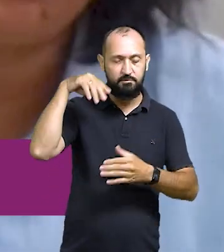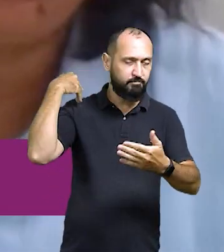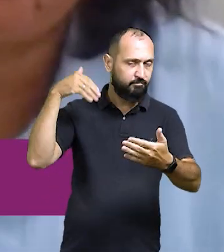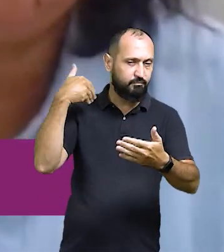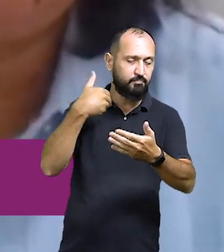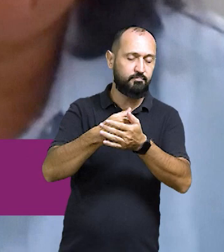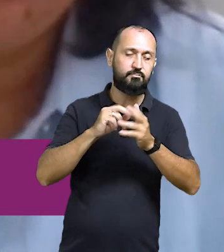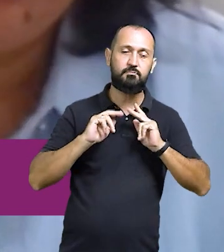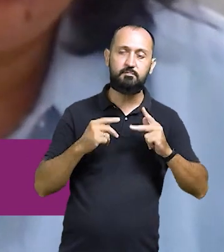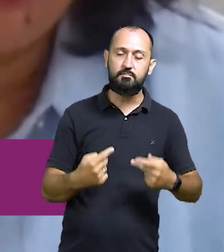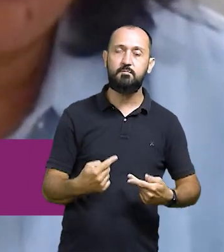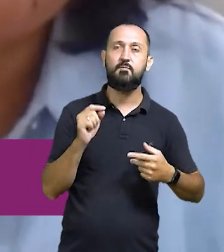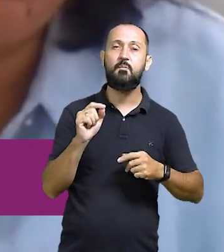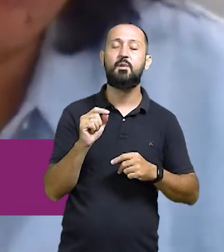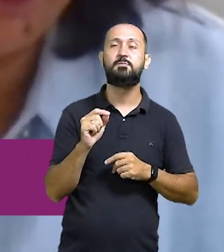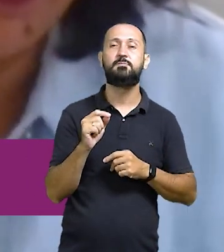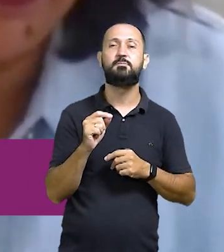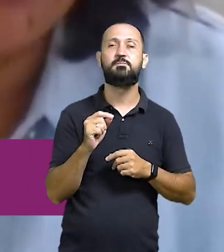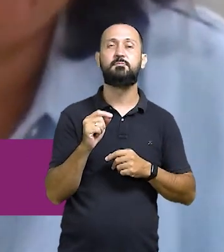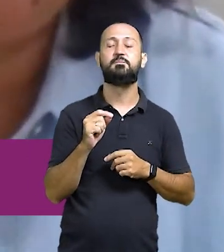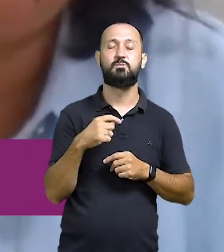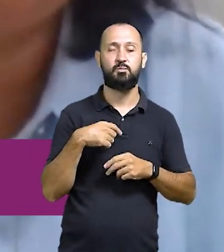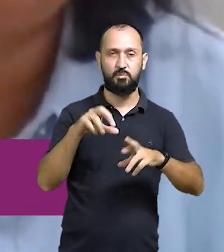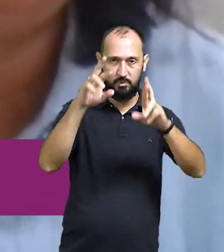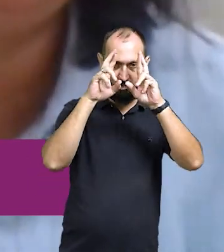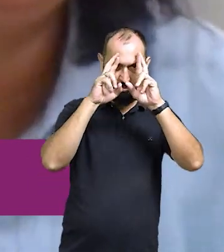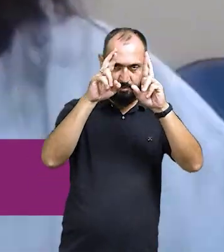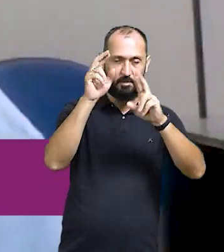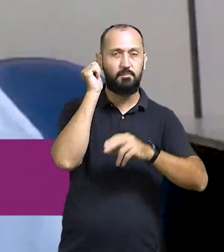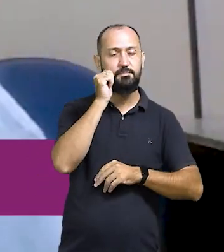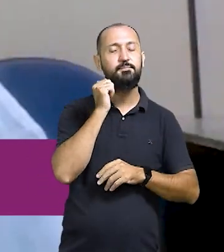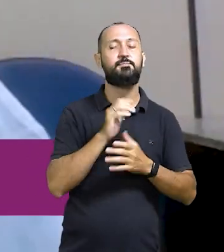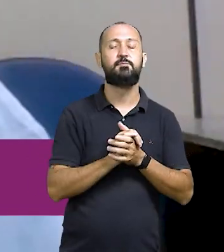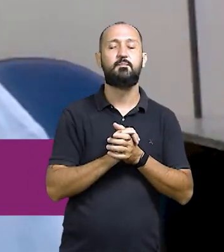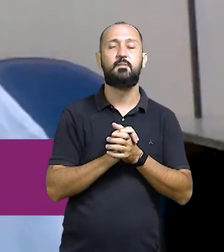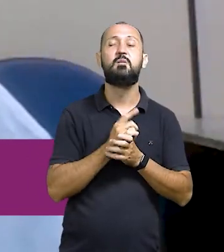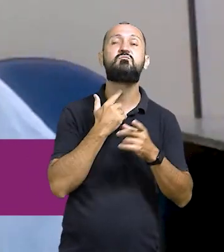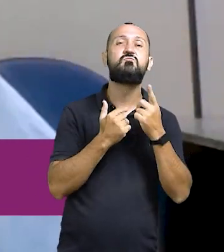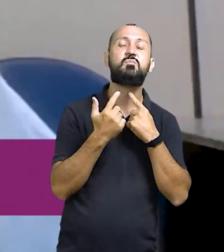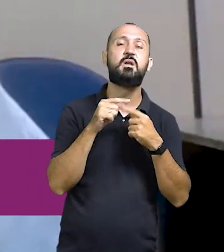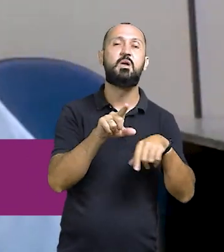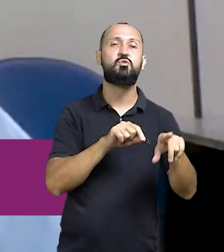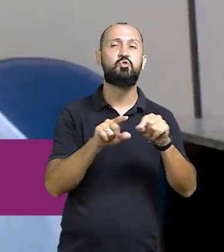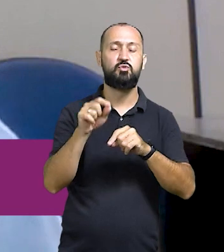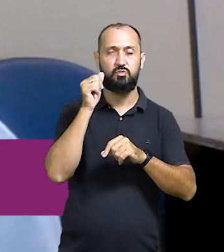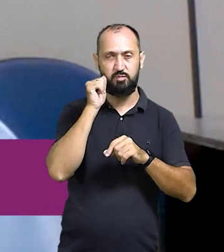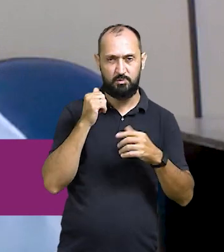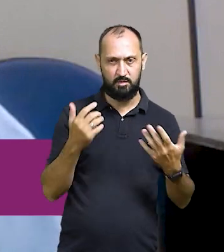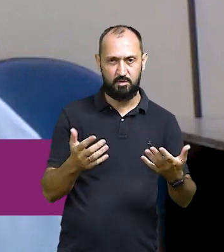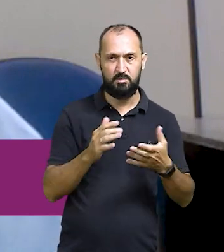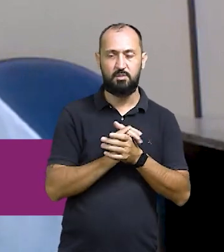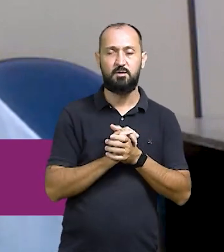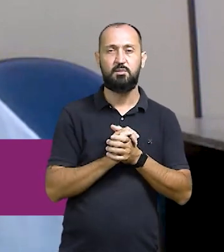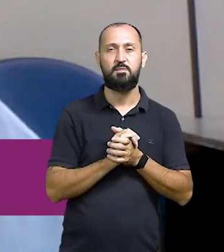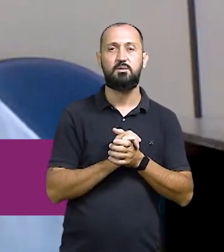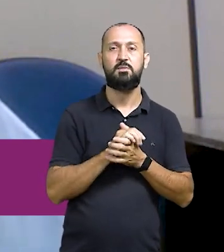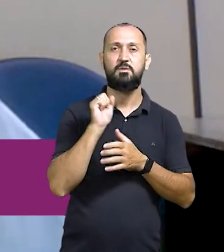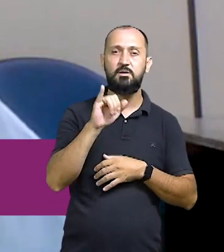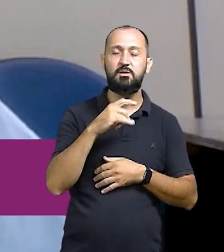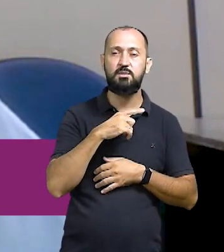fato, né, os marcos legais comprovam isso, as políticas públicas. Hoje nós temos uma subsecretaria de Estado das